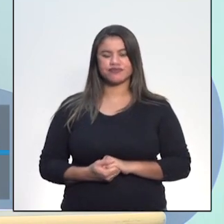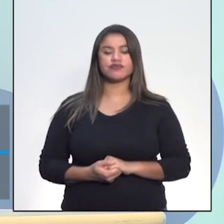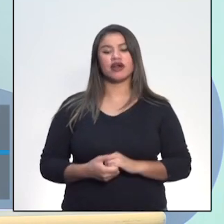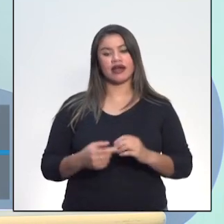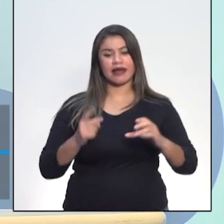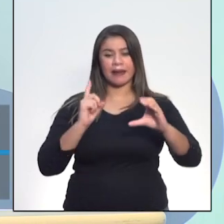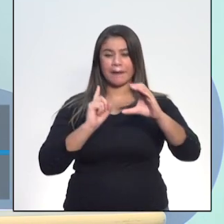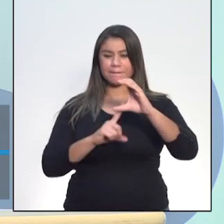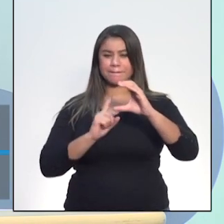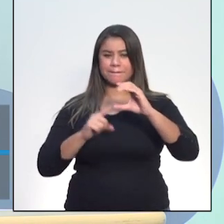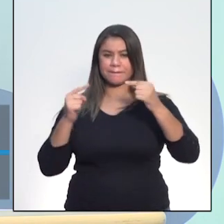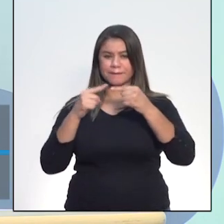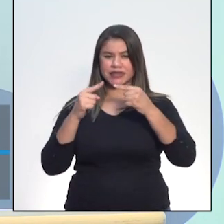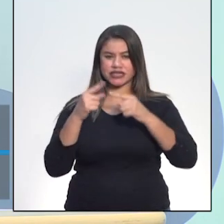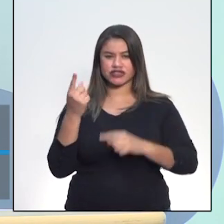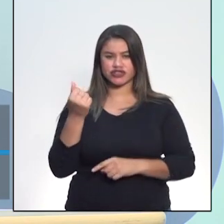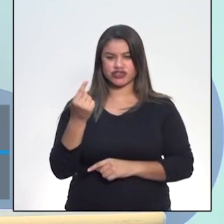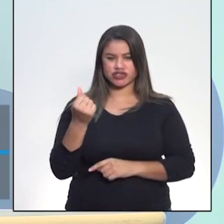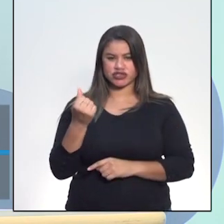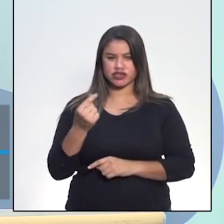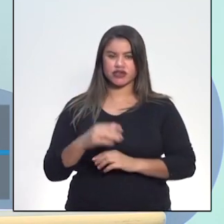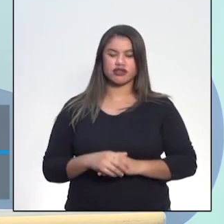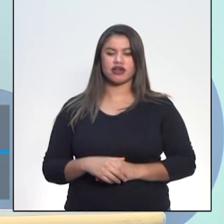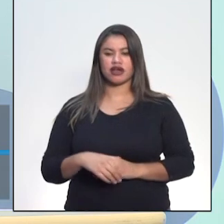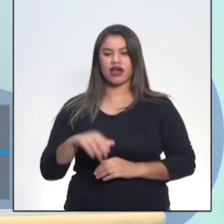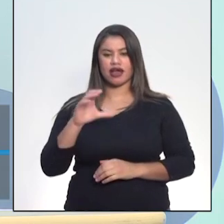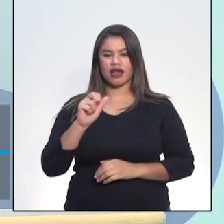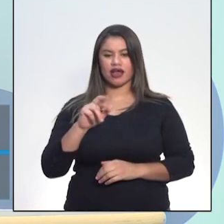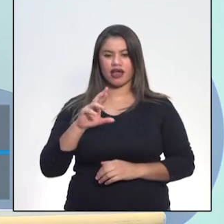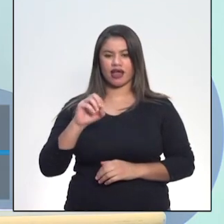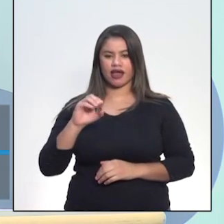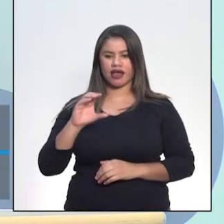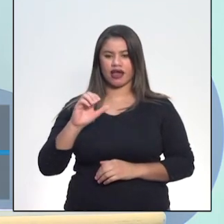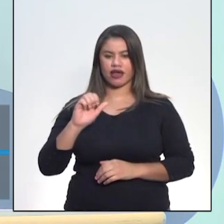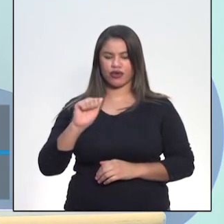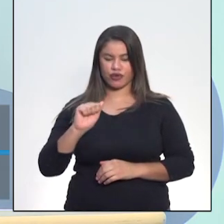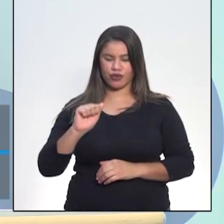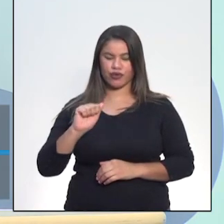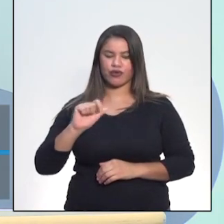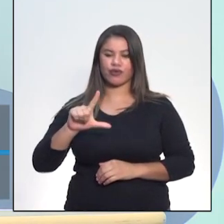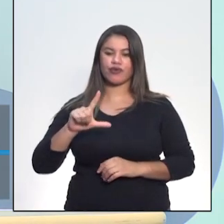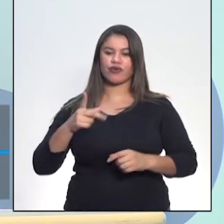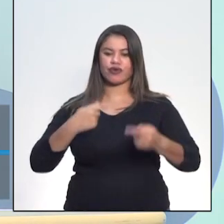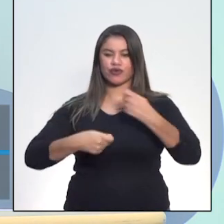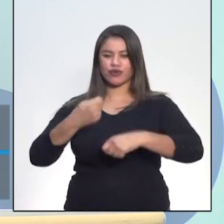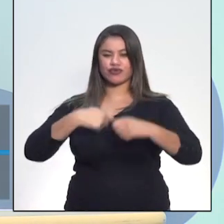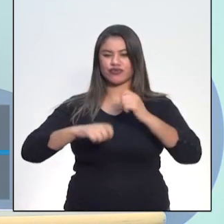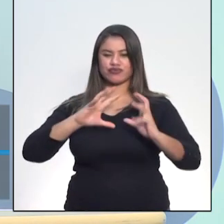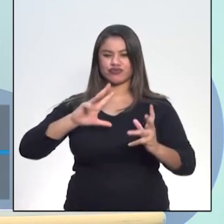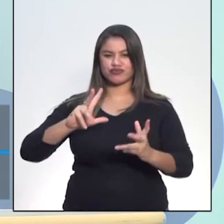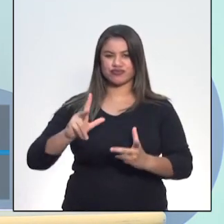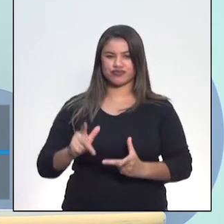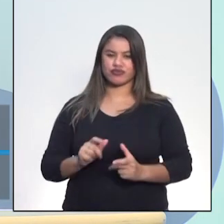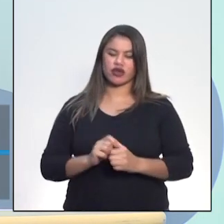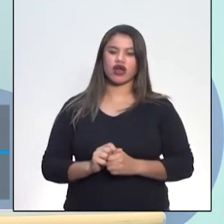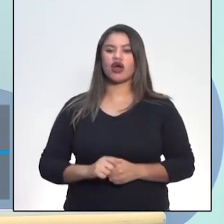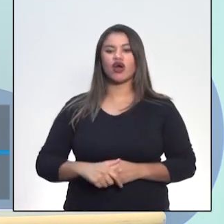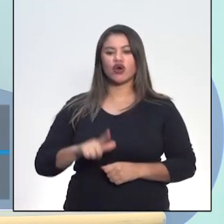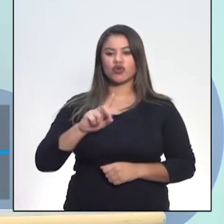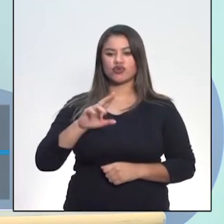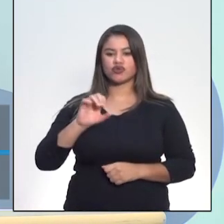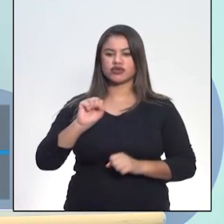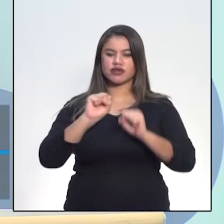dinheiro. A Caroline, ela disse que é uma forma da economia global. O Luiz Gustavo, ele diz que é um